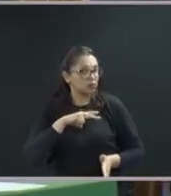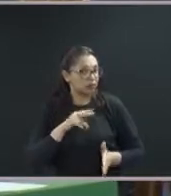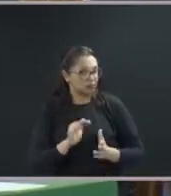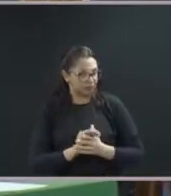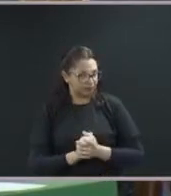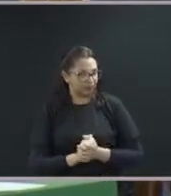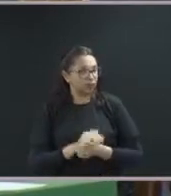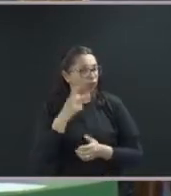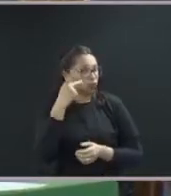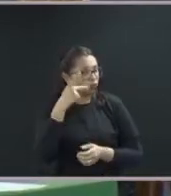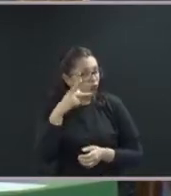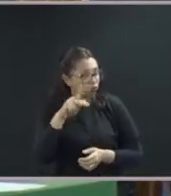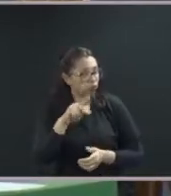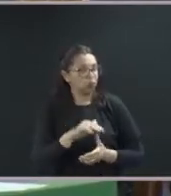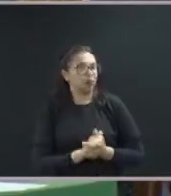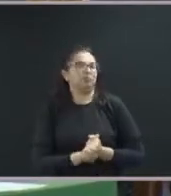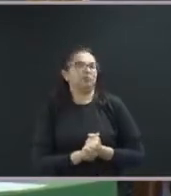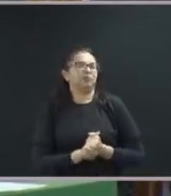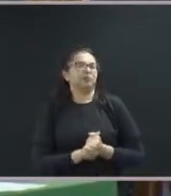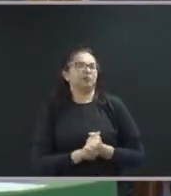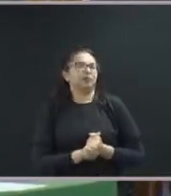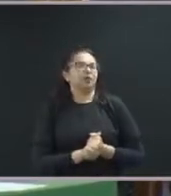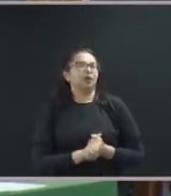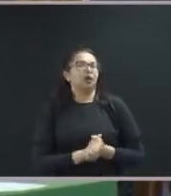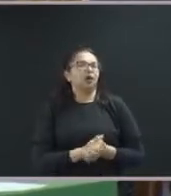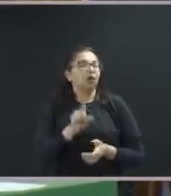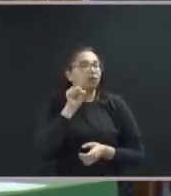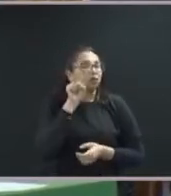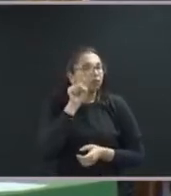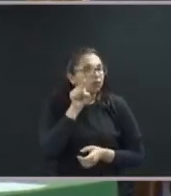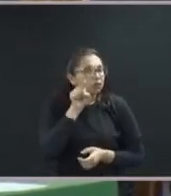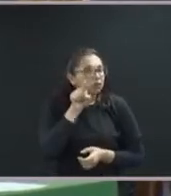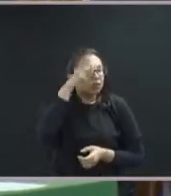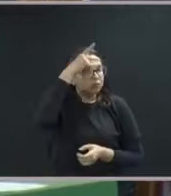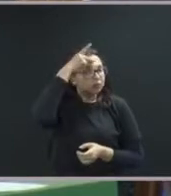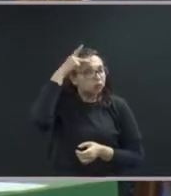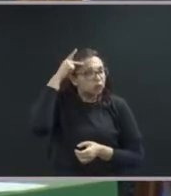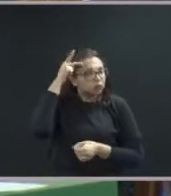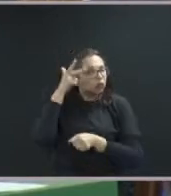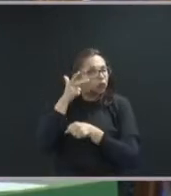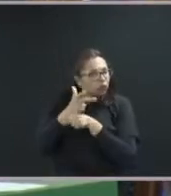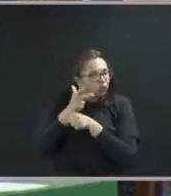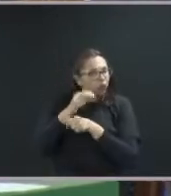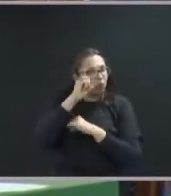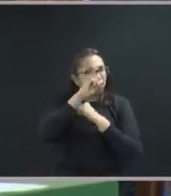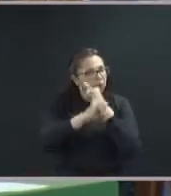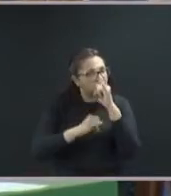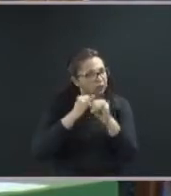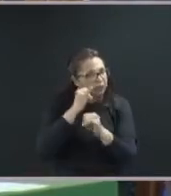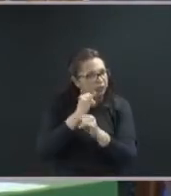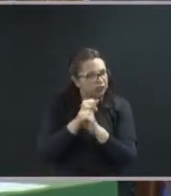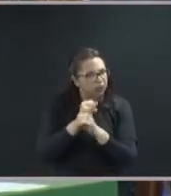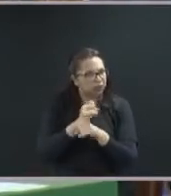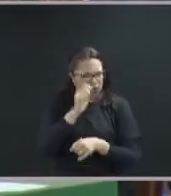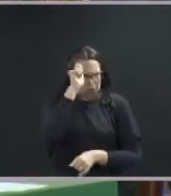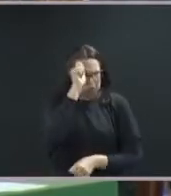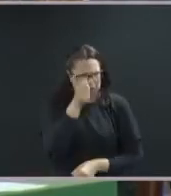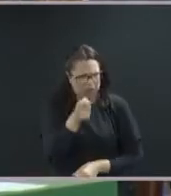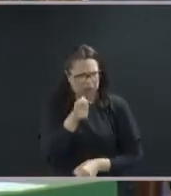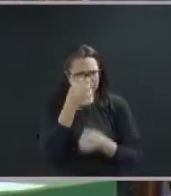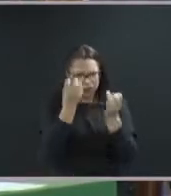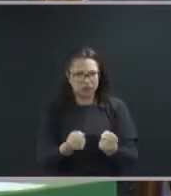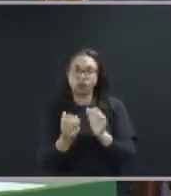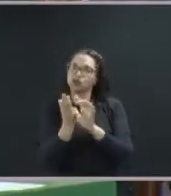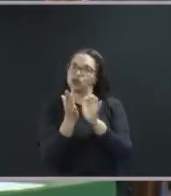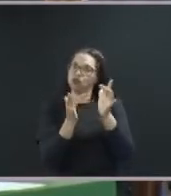noite, você que está nos assistindo pela internet, é obrigado a aceitar Jesus como seu Salvador.